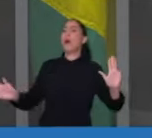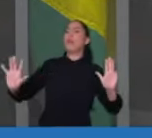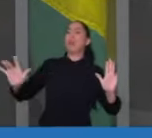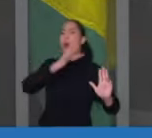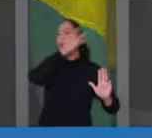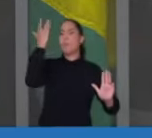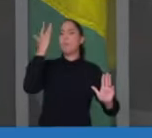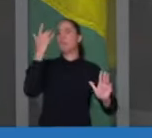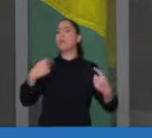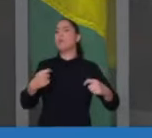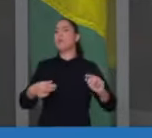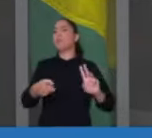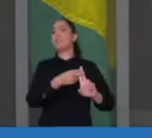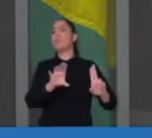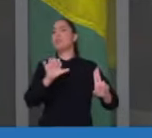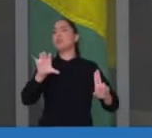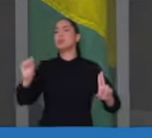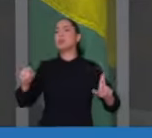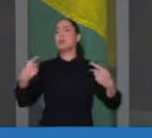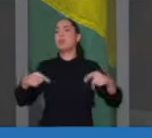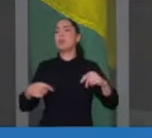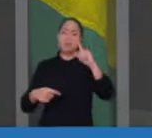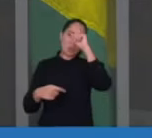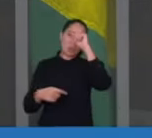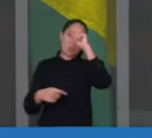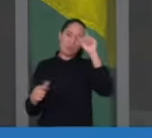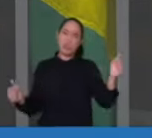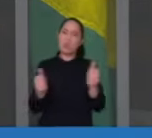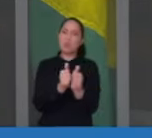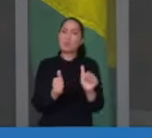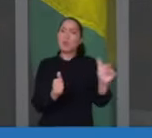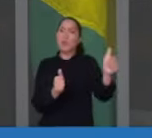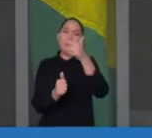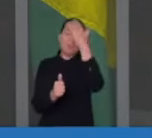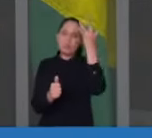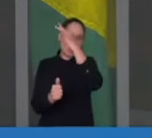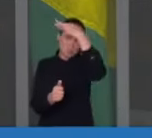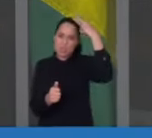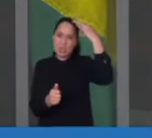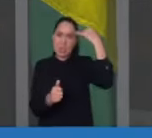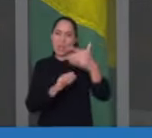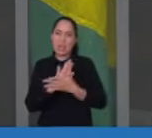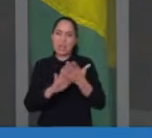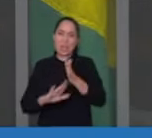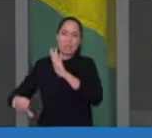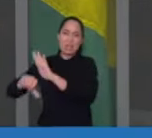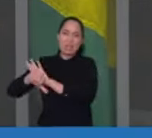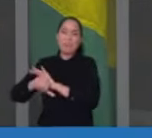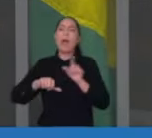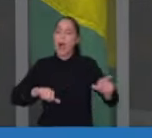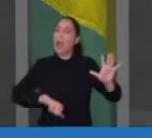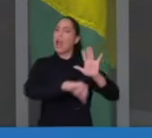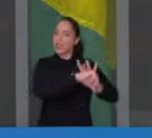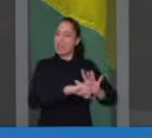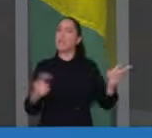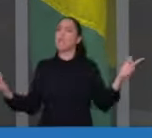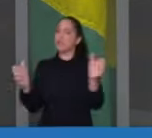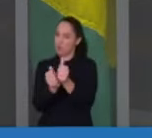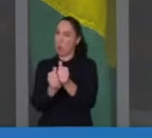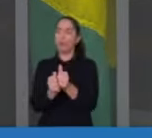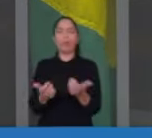pessoas no SUS, temos que mandar para os hospitais junto com as pessoas inocentes que não cometeram crime algum. Nós